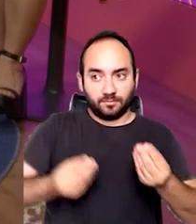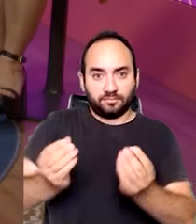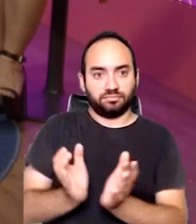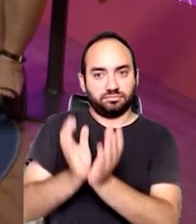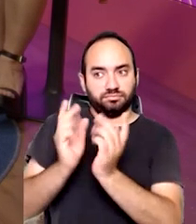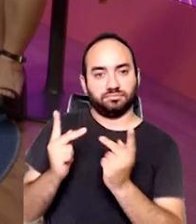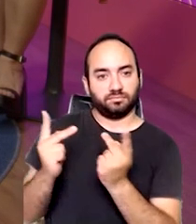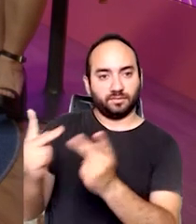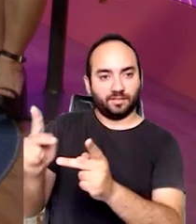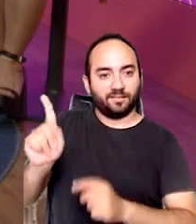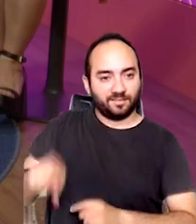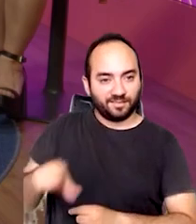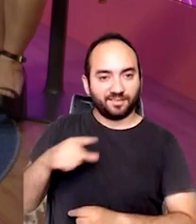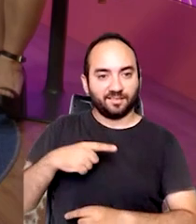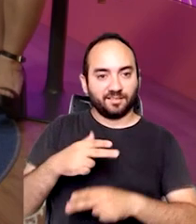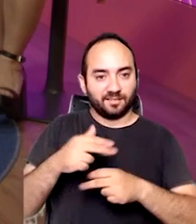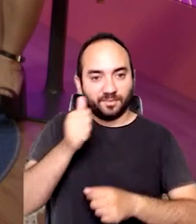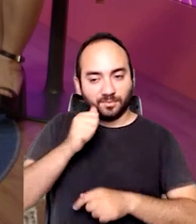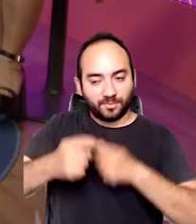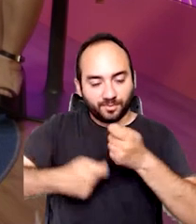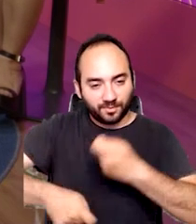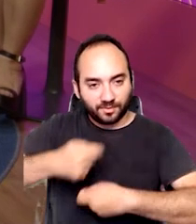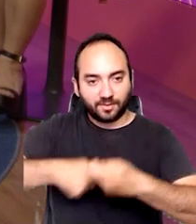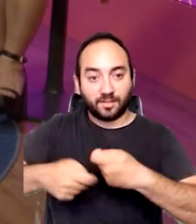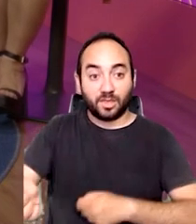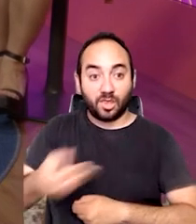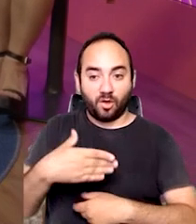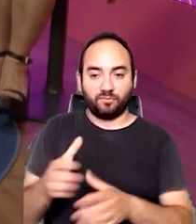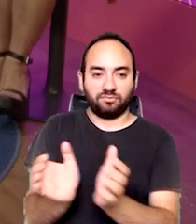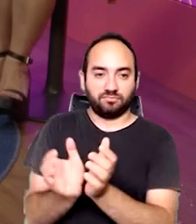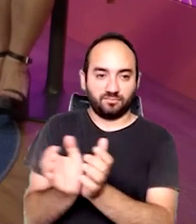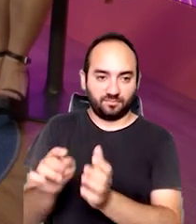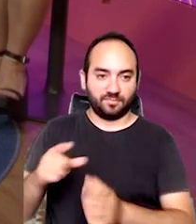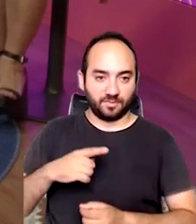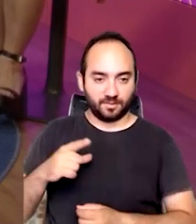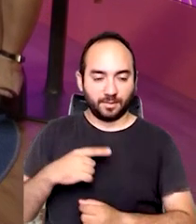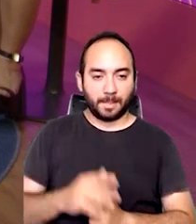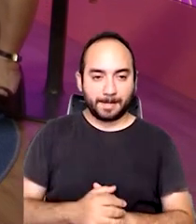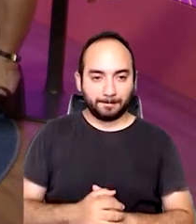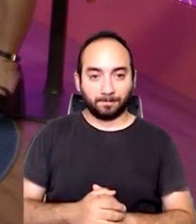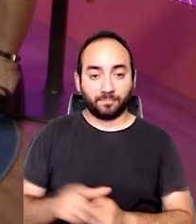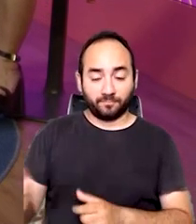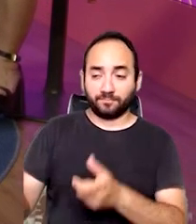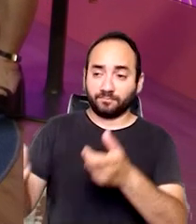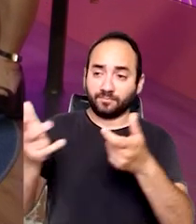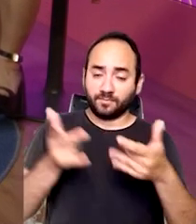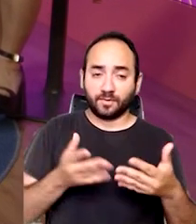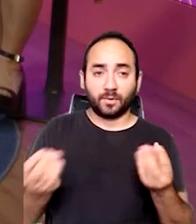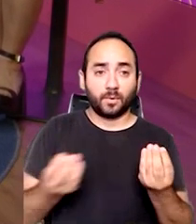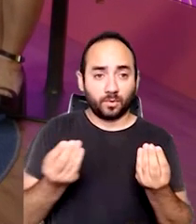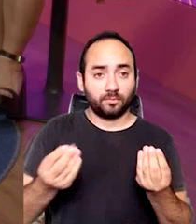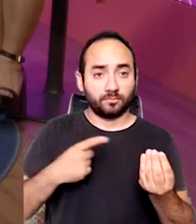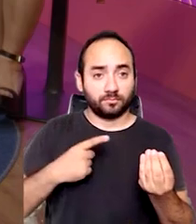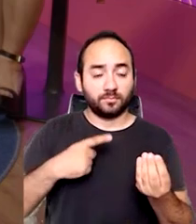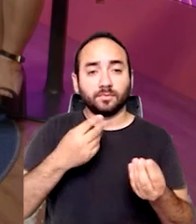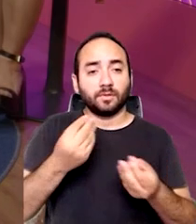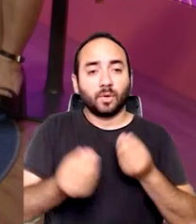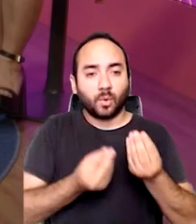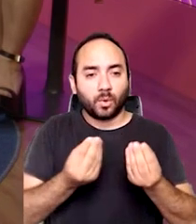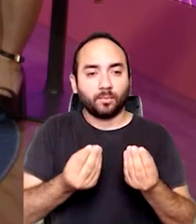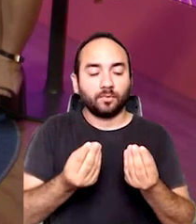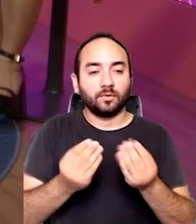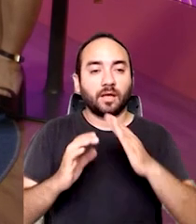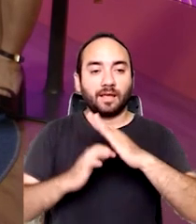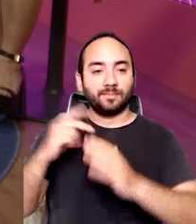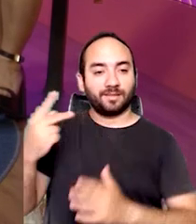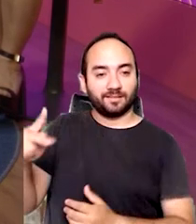prêmio sebrai mulher de negócios trouxe como uma nova categoria E aí queria que a Karen apresentasse pra gente um pouco da